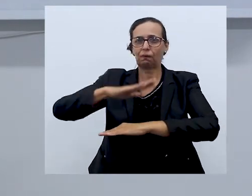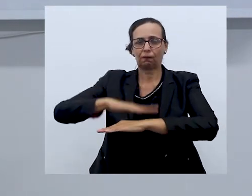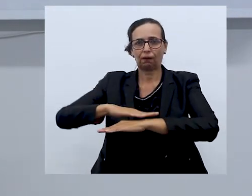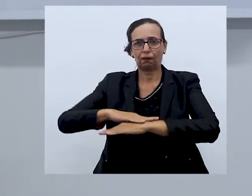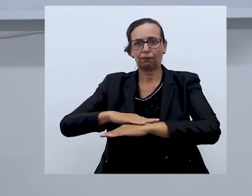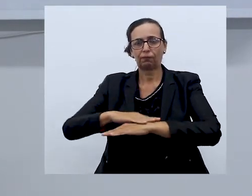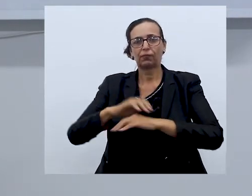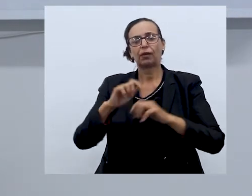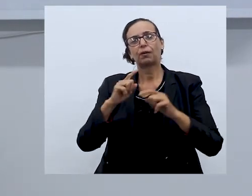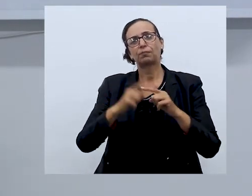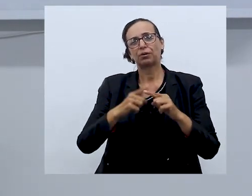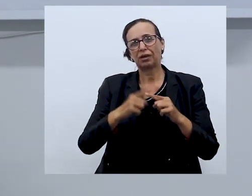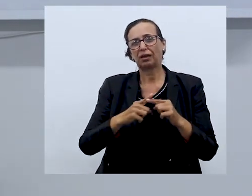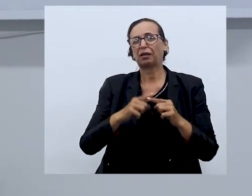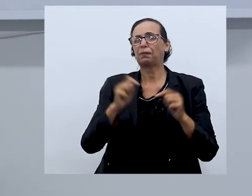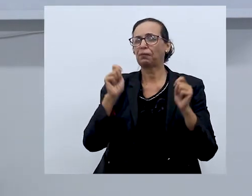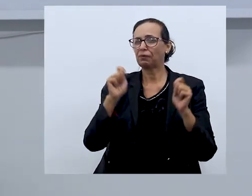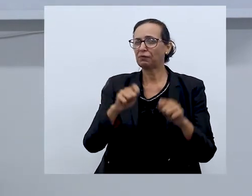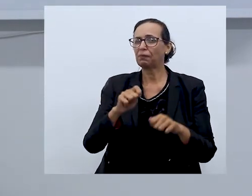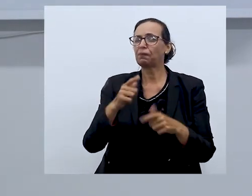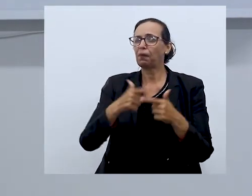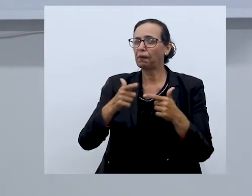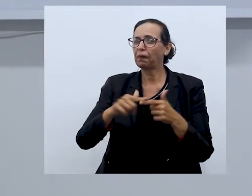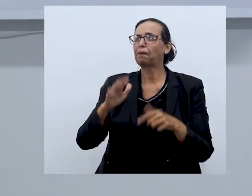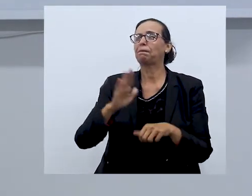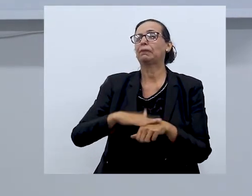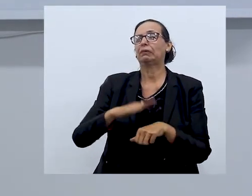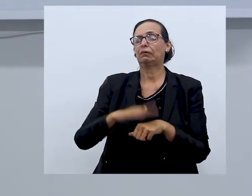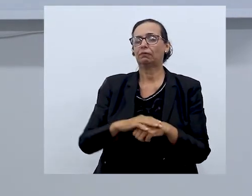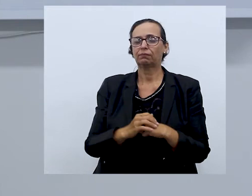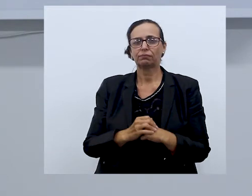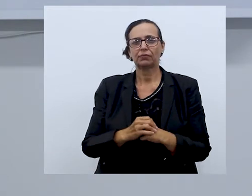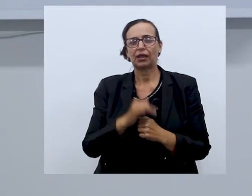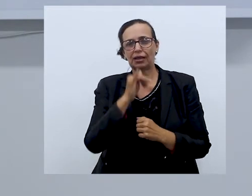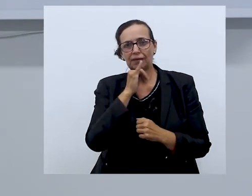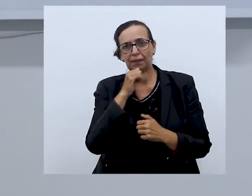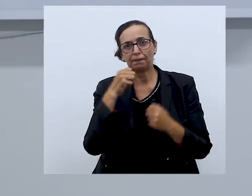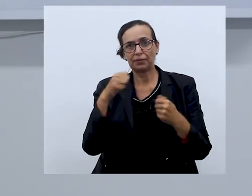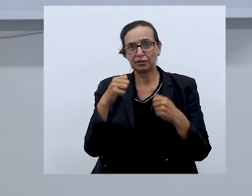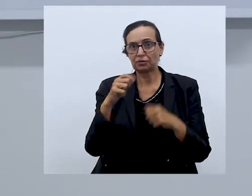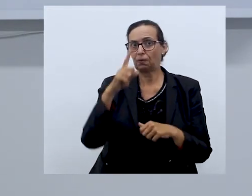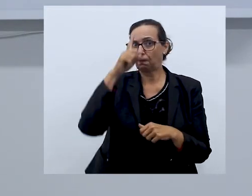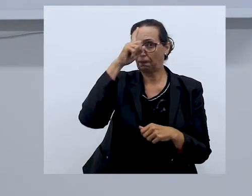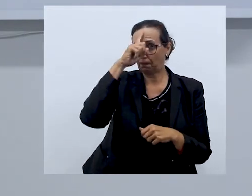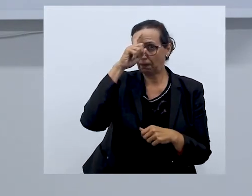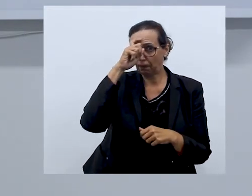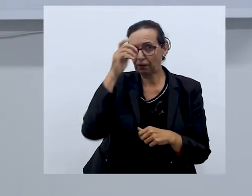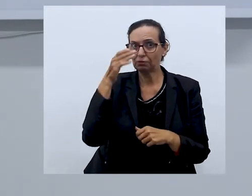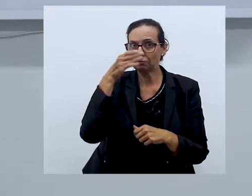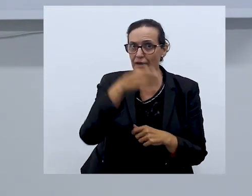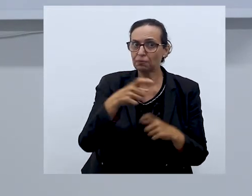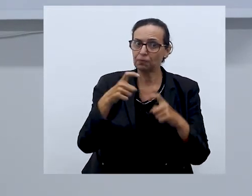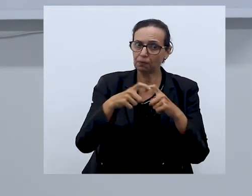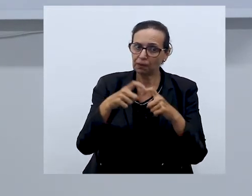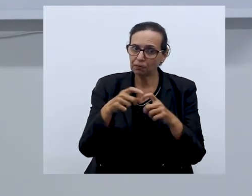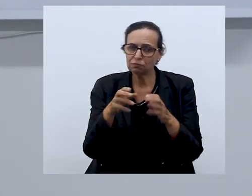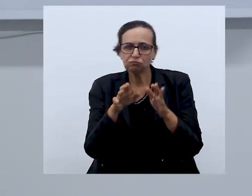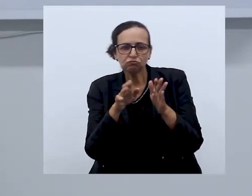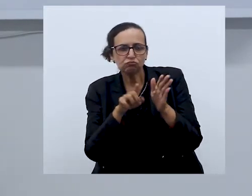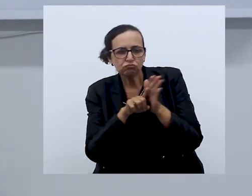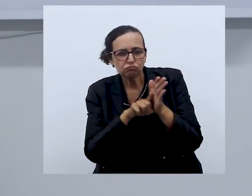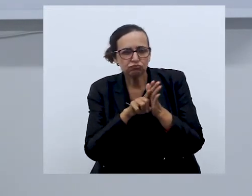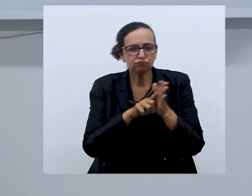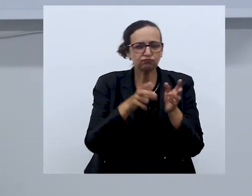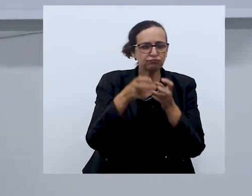até ocasionar mais hematomas nessa região. Lembramos também que o atendimento do profissional médico é essencial para que ele